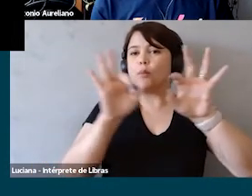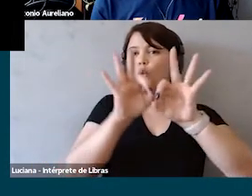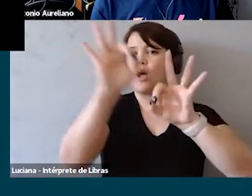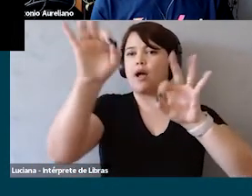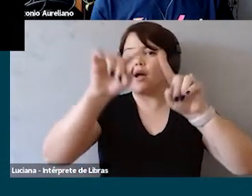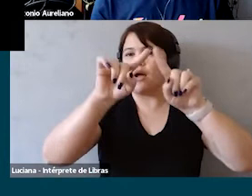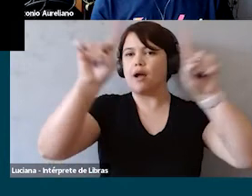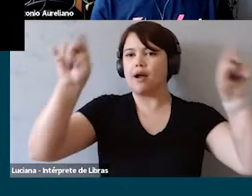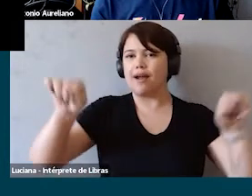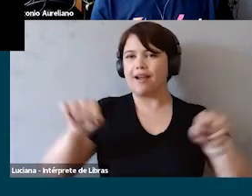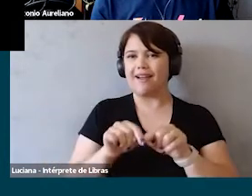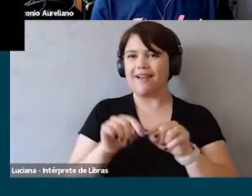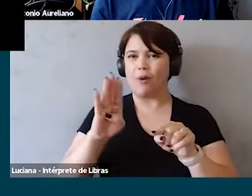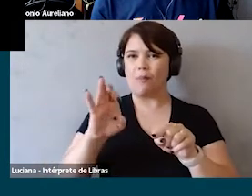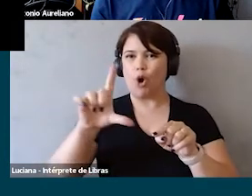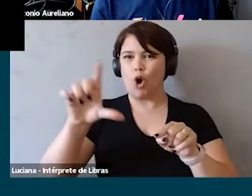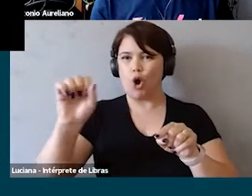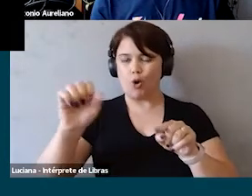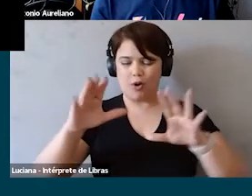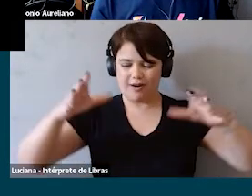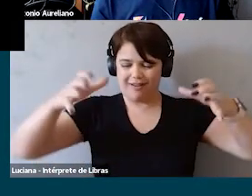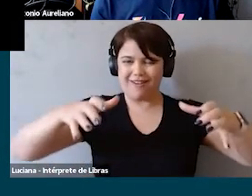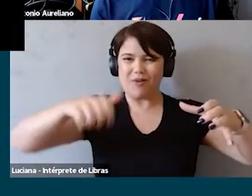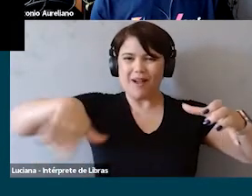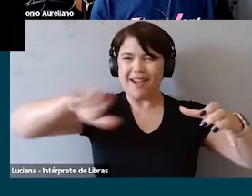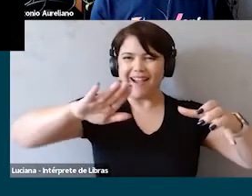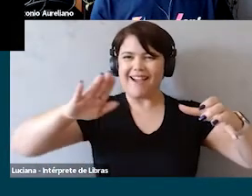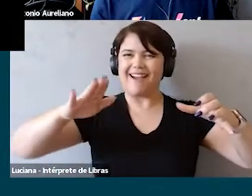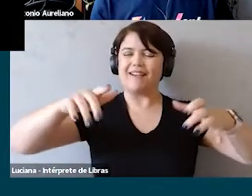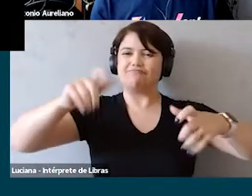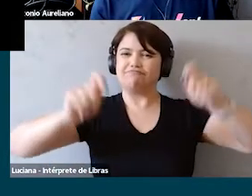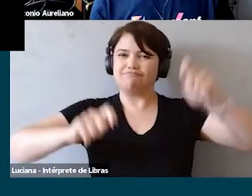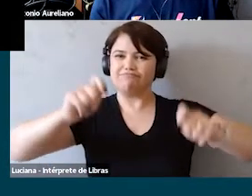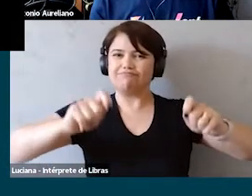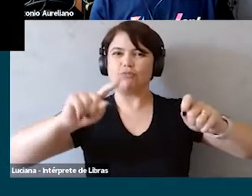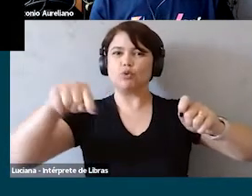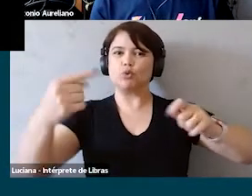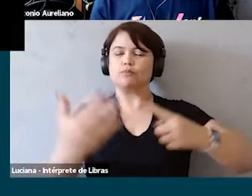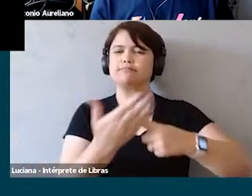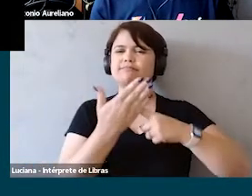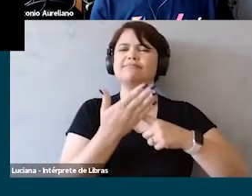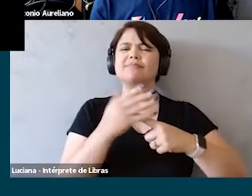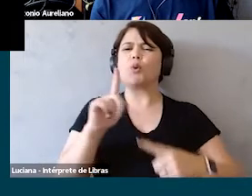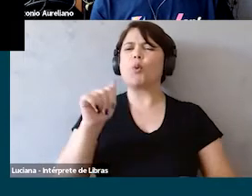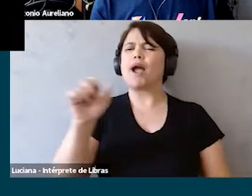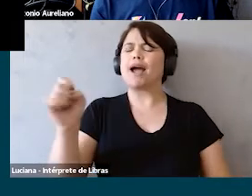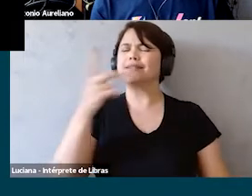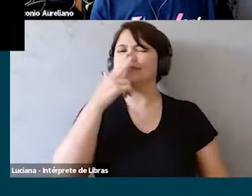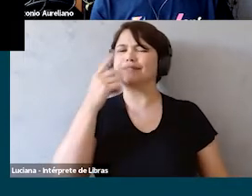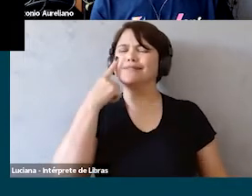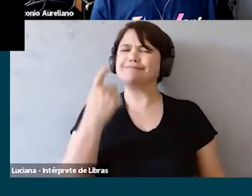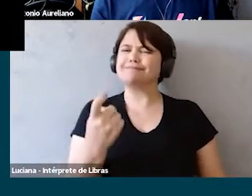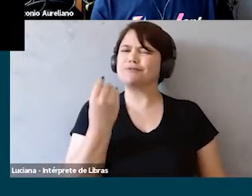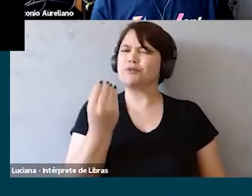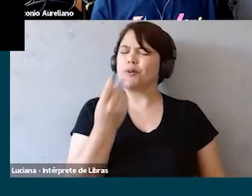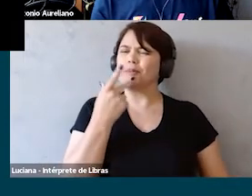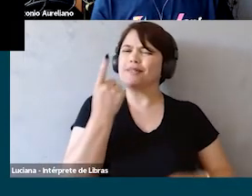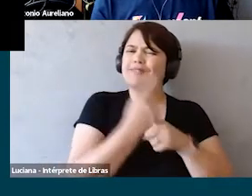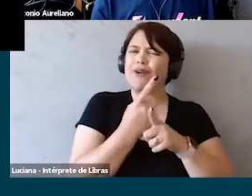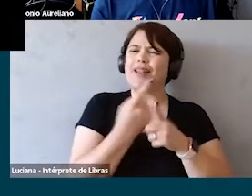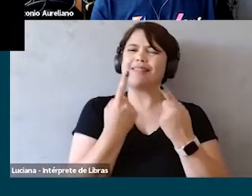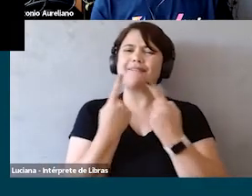10 quilômetros e que o bloco ele beneficia todos os pontos da cidade, a troça. Só que esse ponto aqui do gás é interessante e chamou